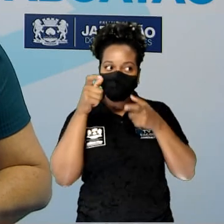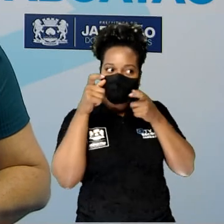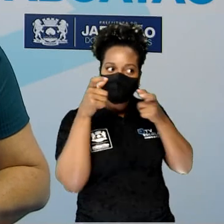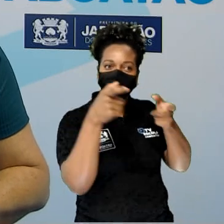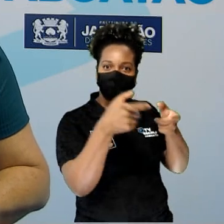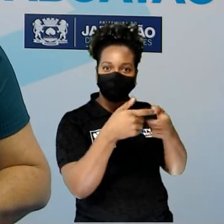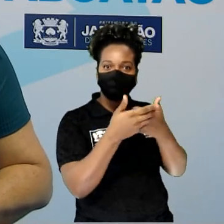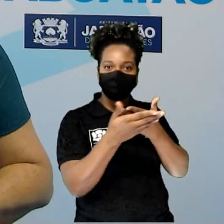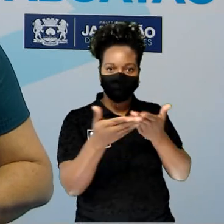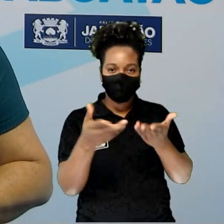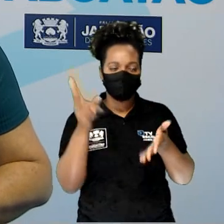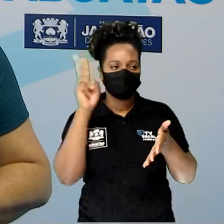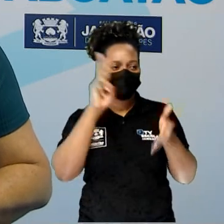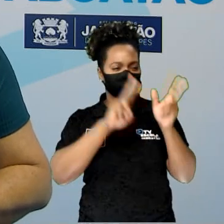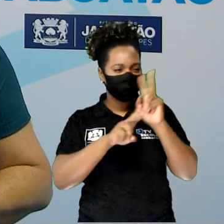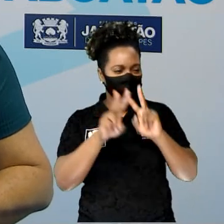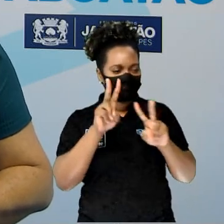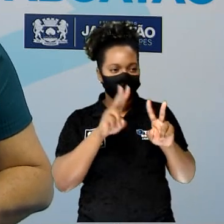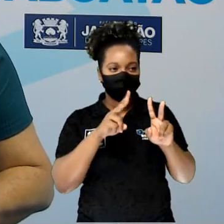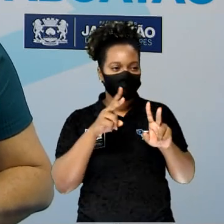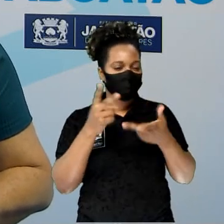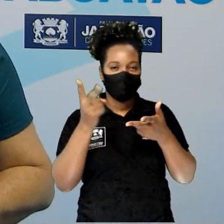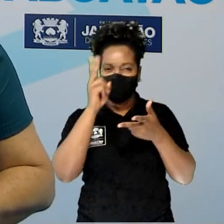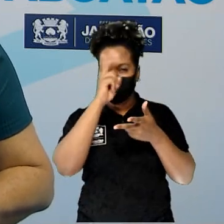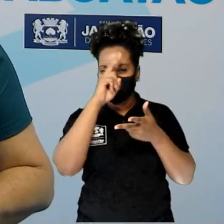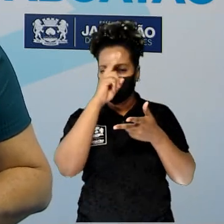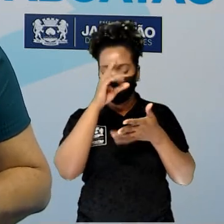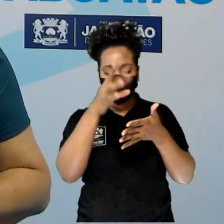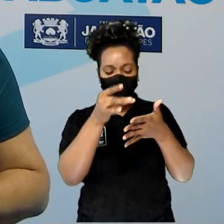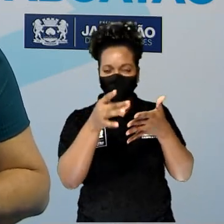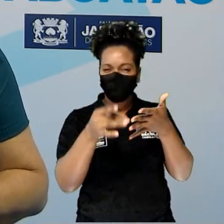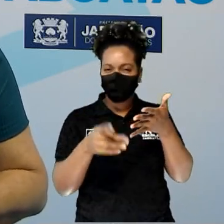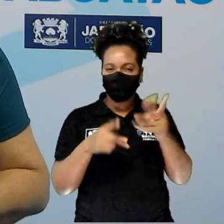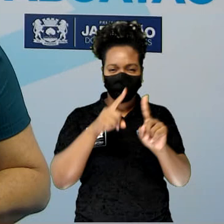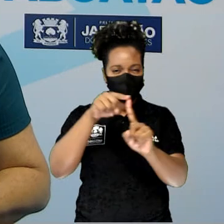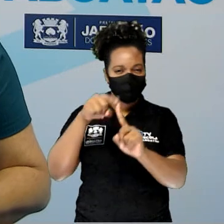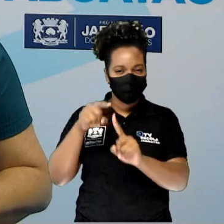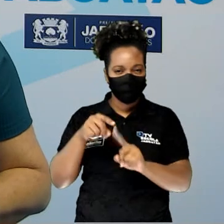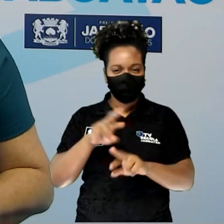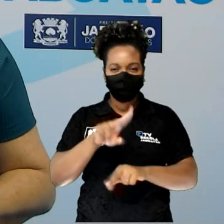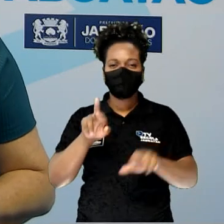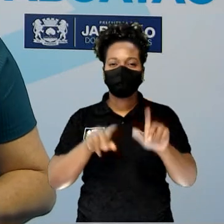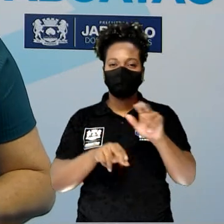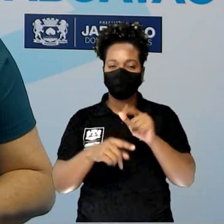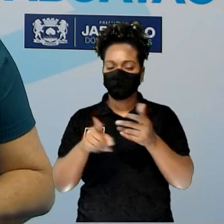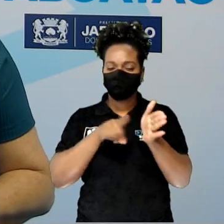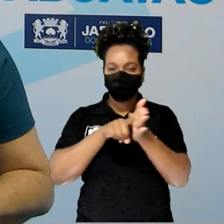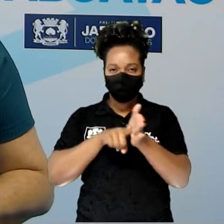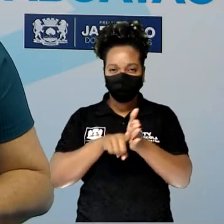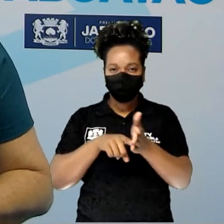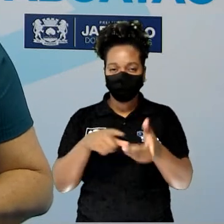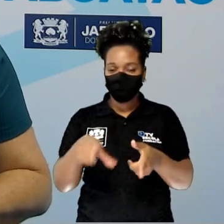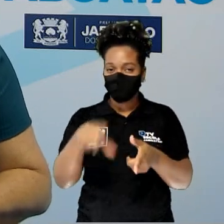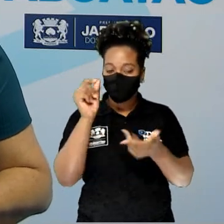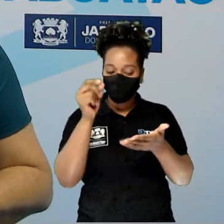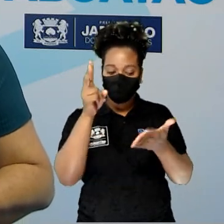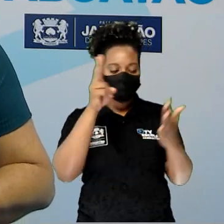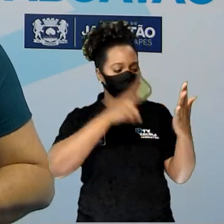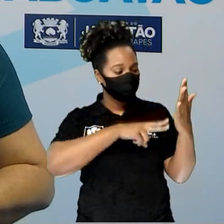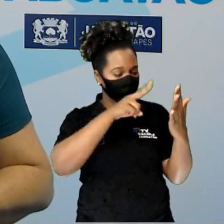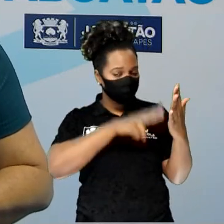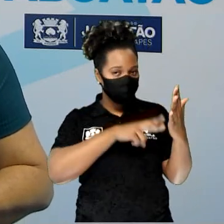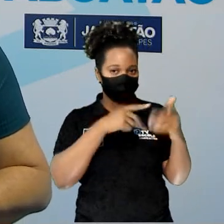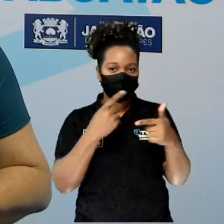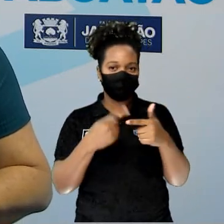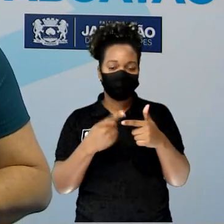que vocês vão poder ver várias versões dela por aí na internet, vocês podem procurar depois. Eu escolhi fazer a leitura desse livro porque a história é